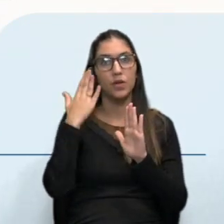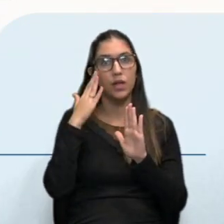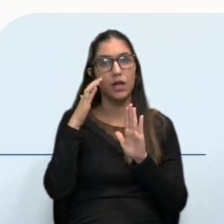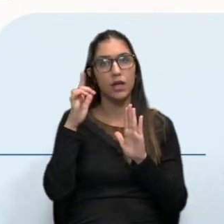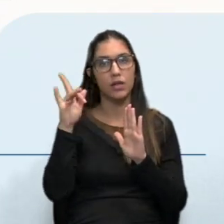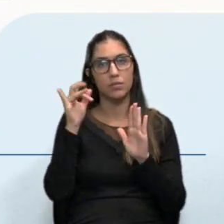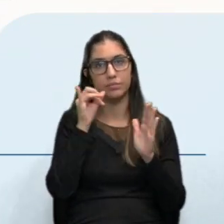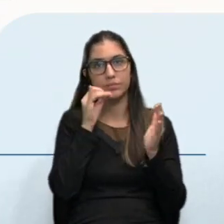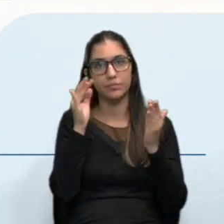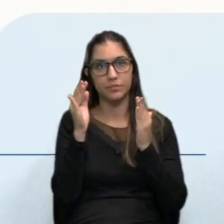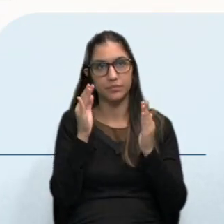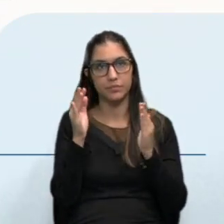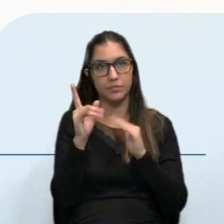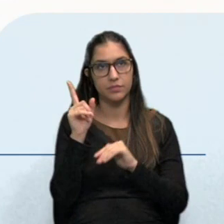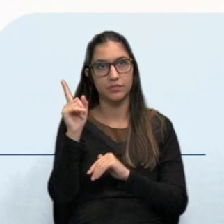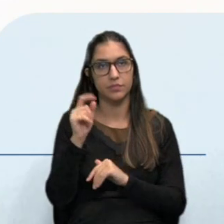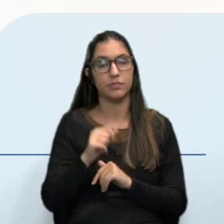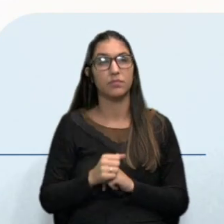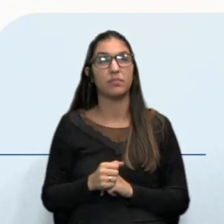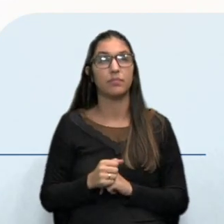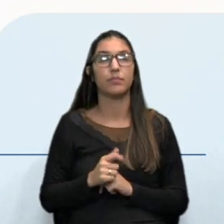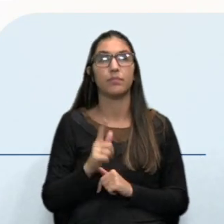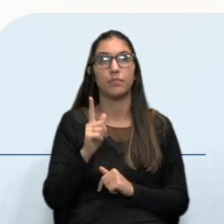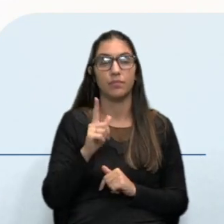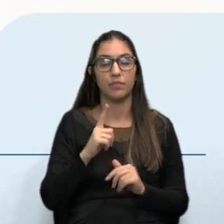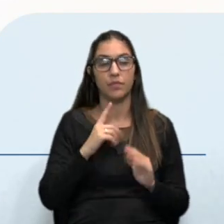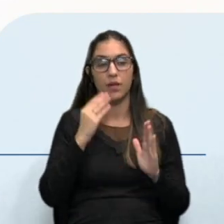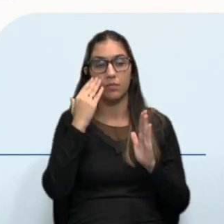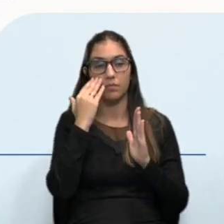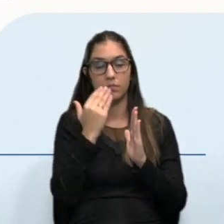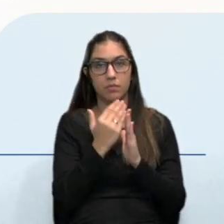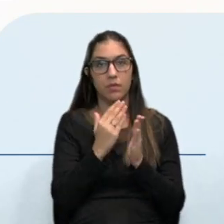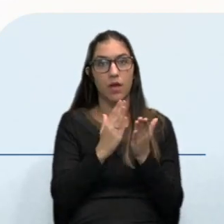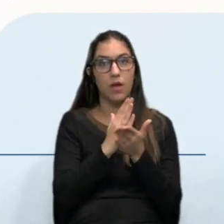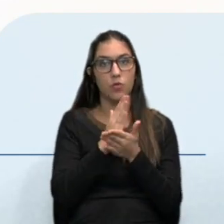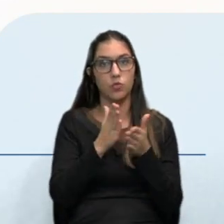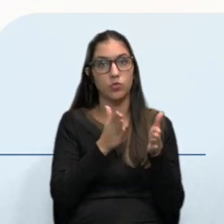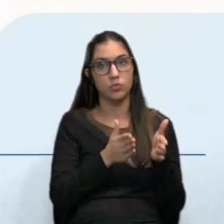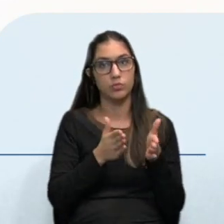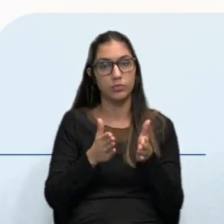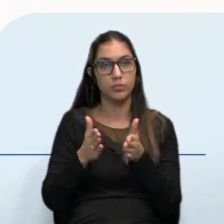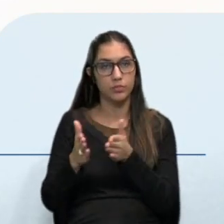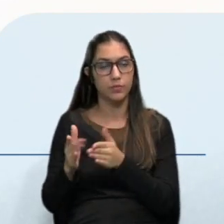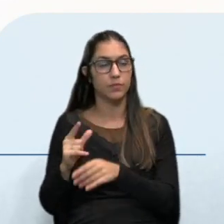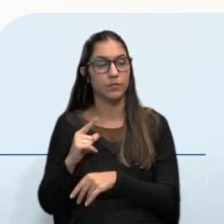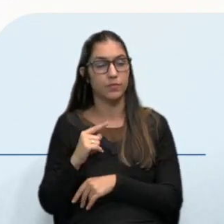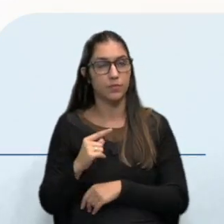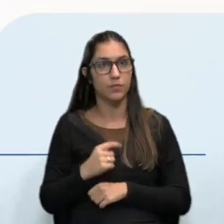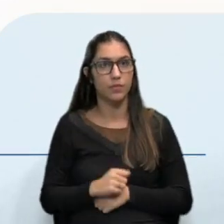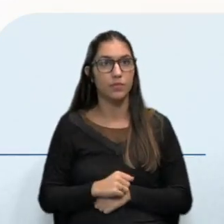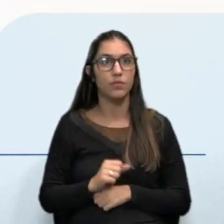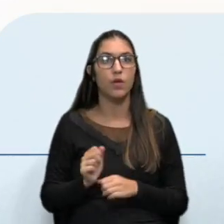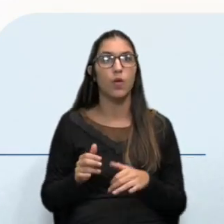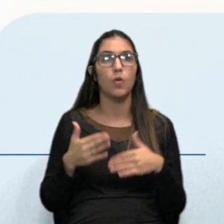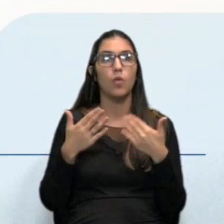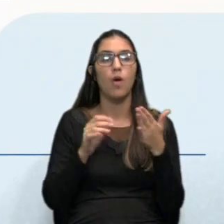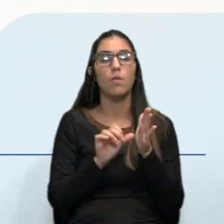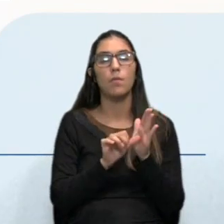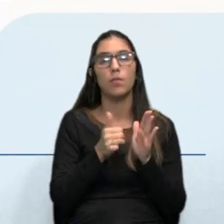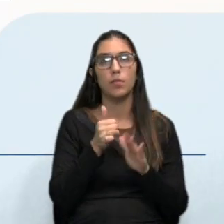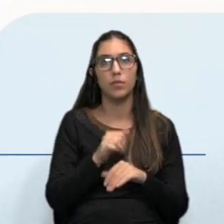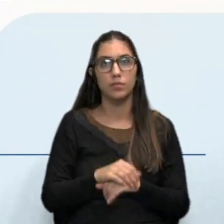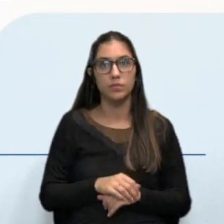essa ilustração, que segue alguns determinados passos. Qual que é o primeiro